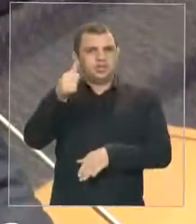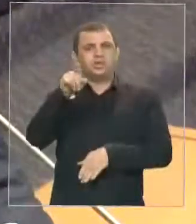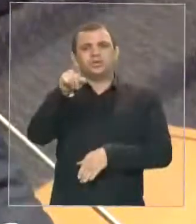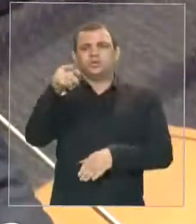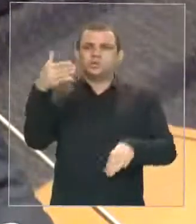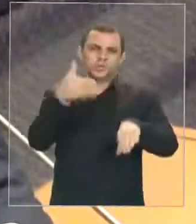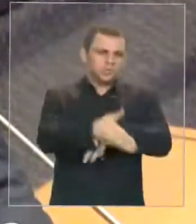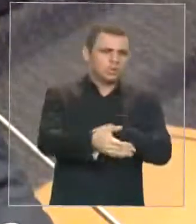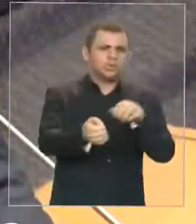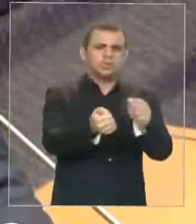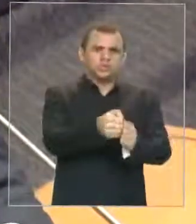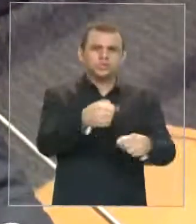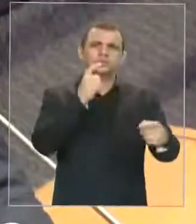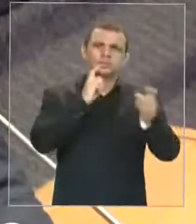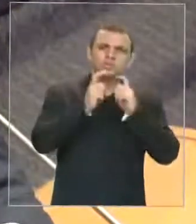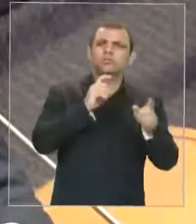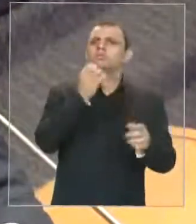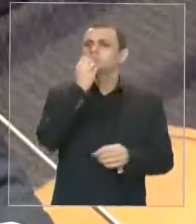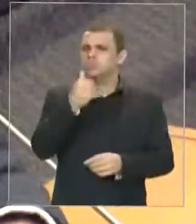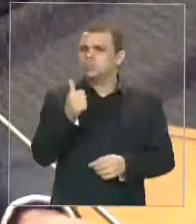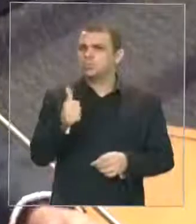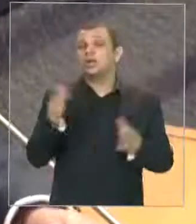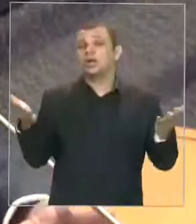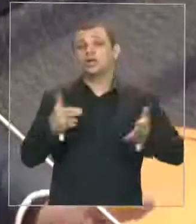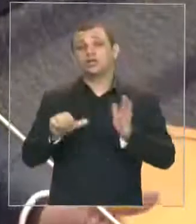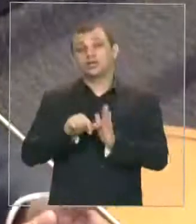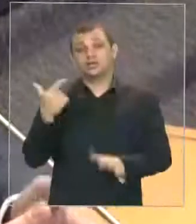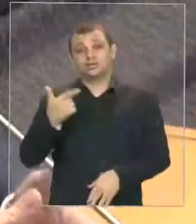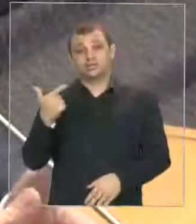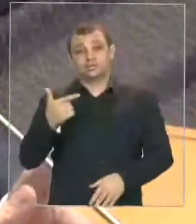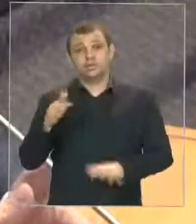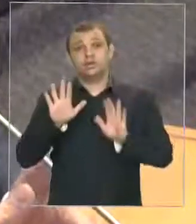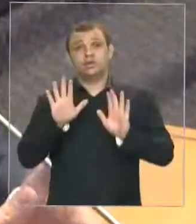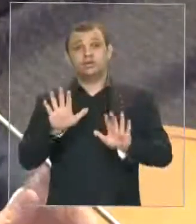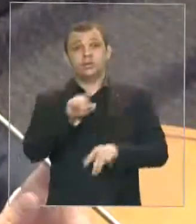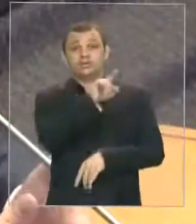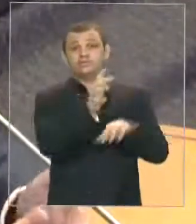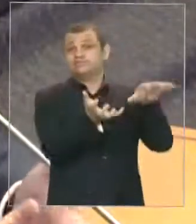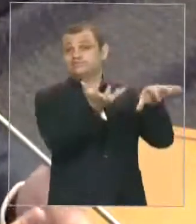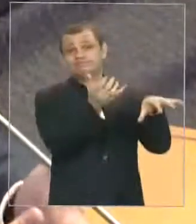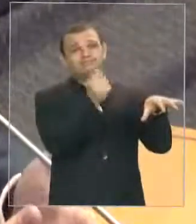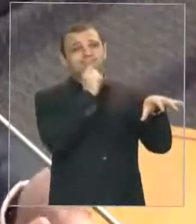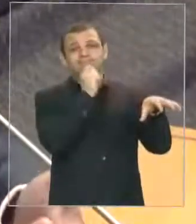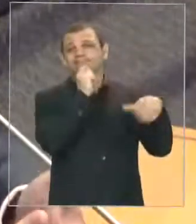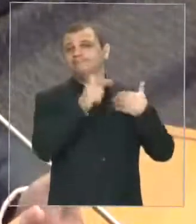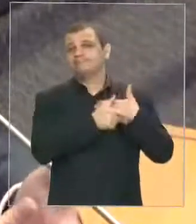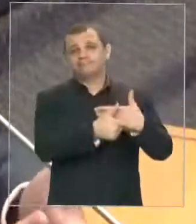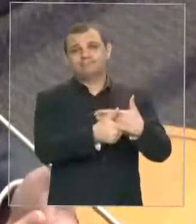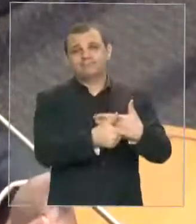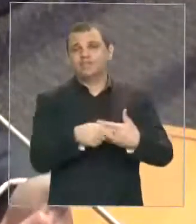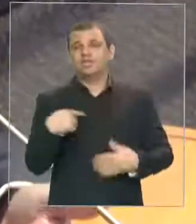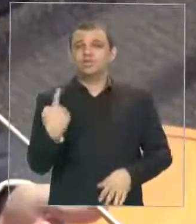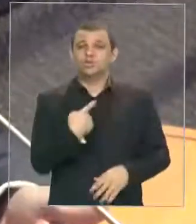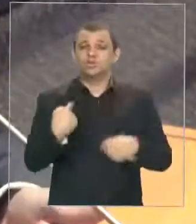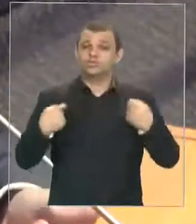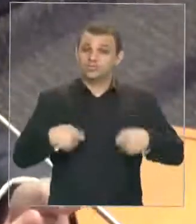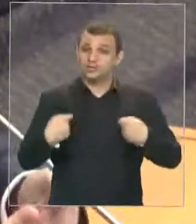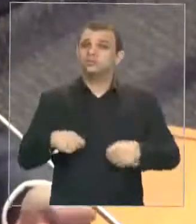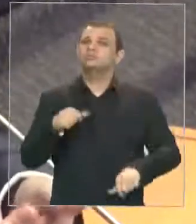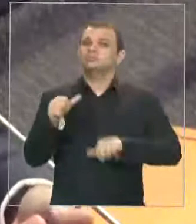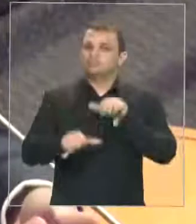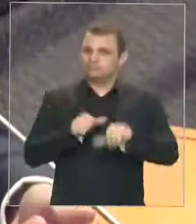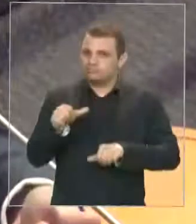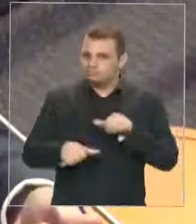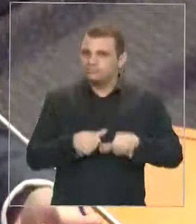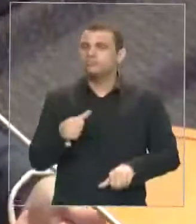fez o Congresso não fez o papel que cabe a ele. Nós temos que fazer uma reforma, mas eu concordo com Vossa Excelência.